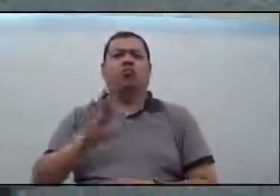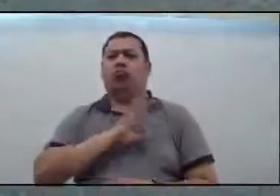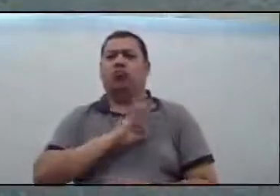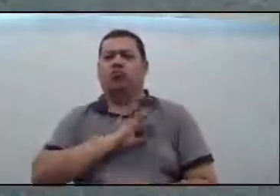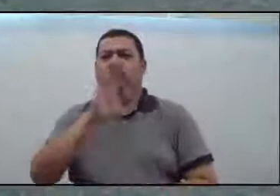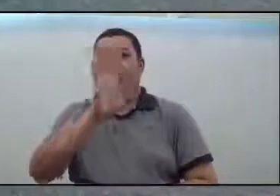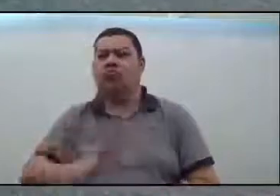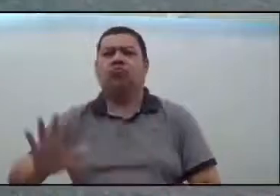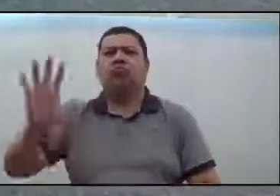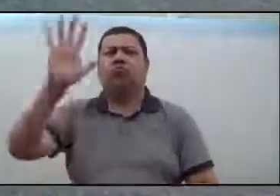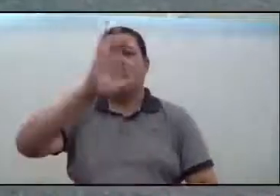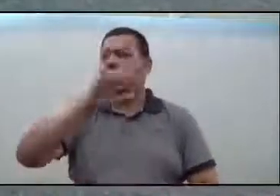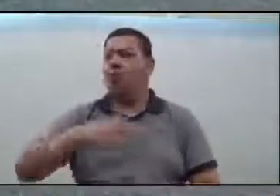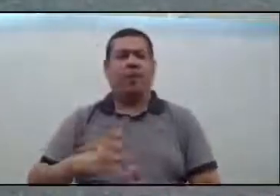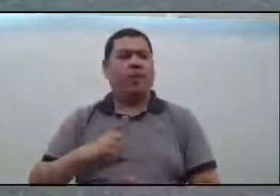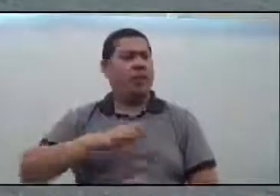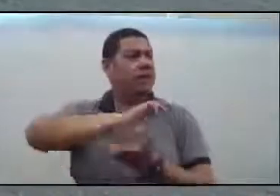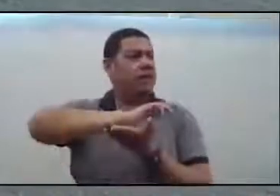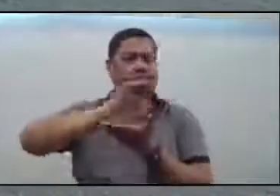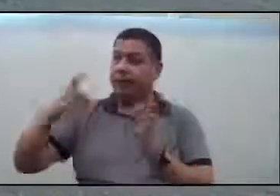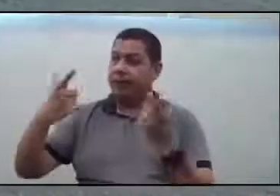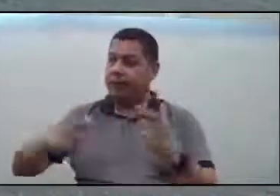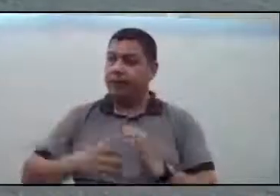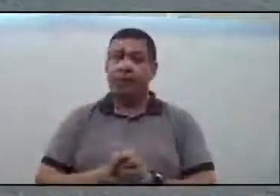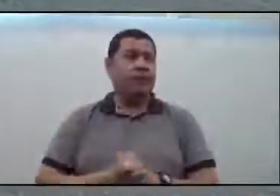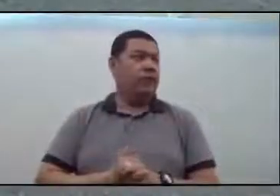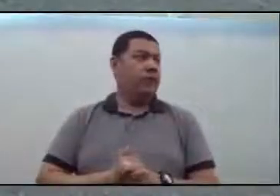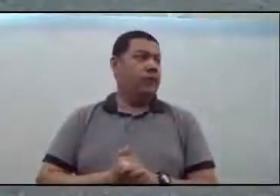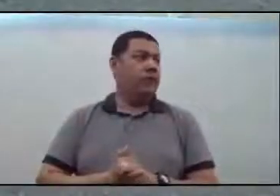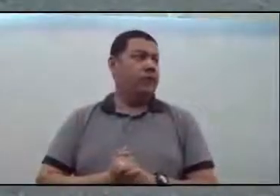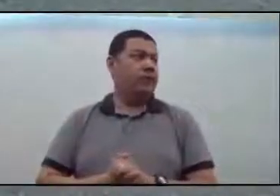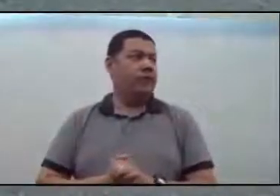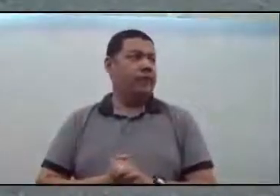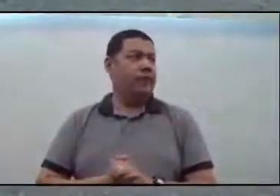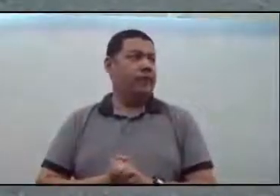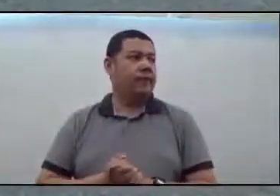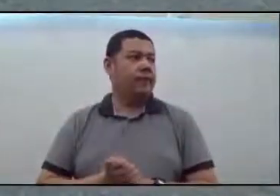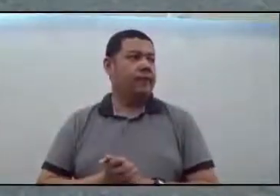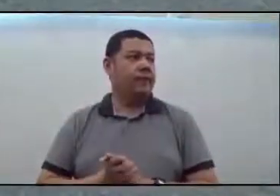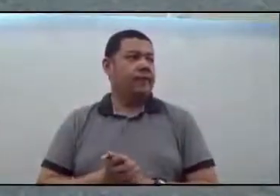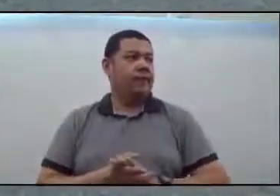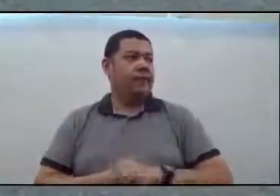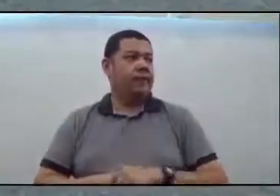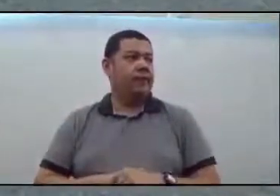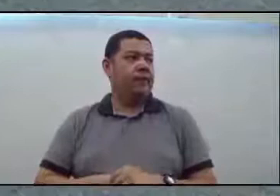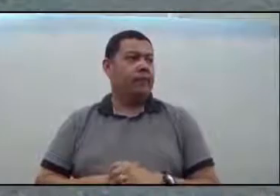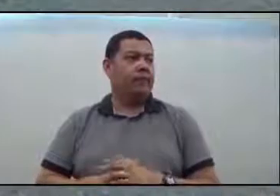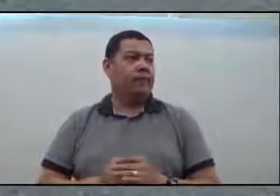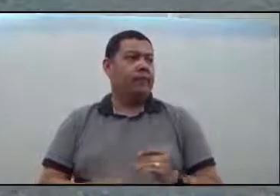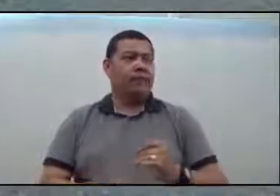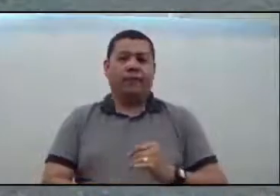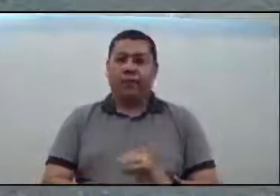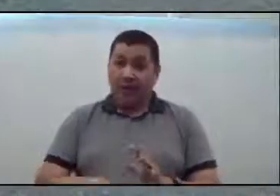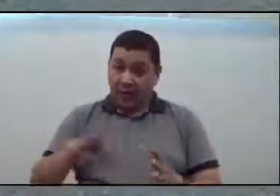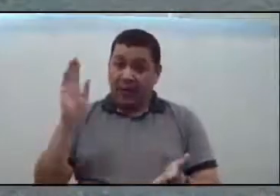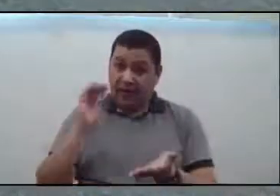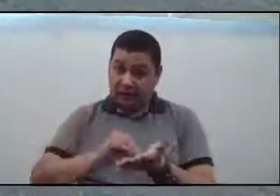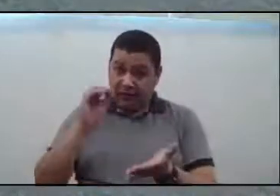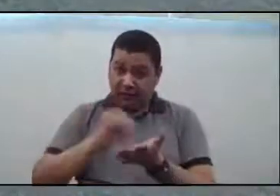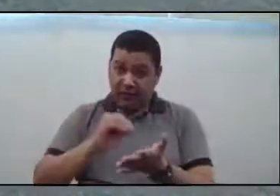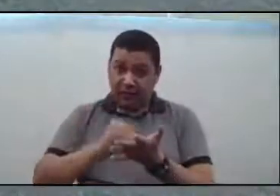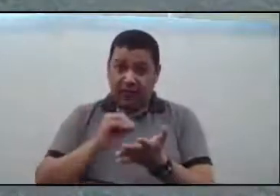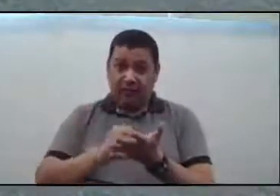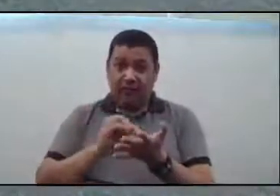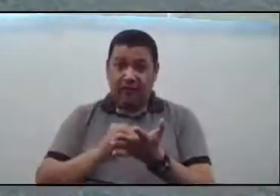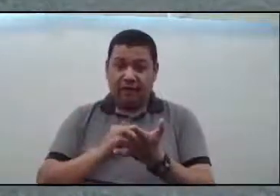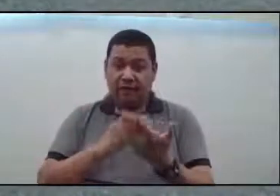tem muito lugar. Agora, ó, eu me fico, ontem eu estava olhando, falei, mas é uma falta de